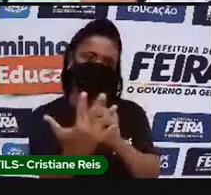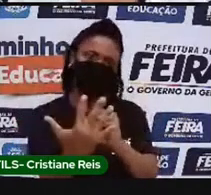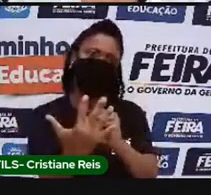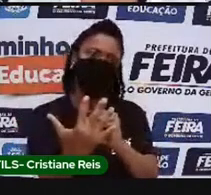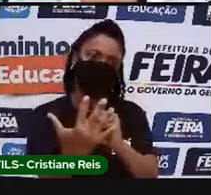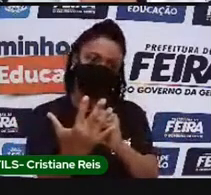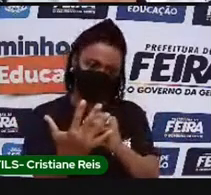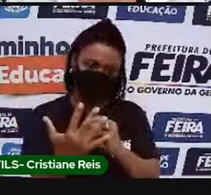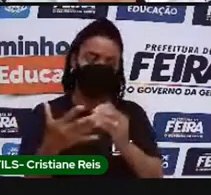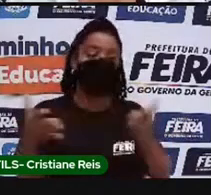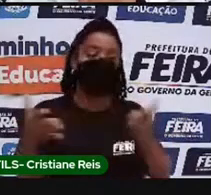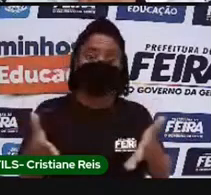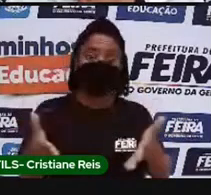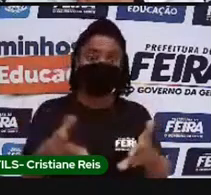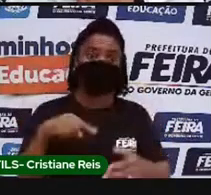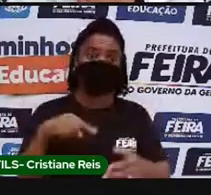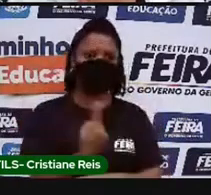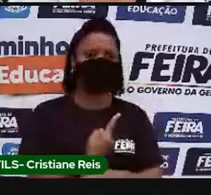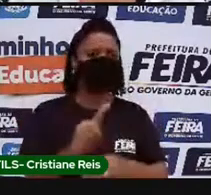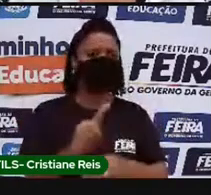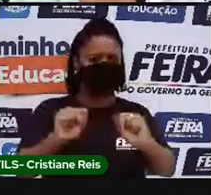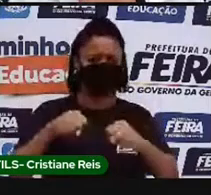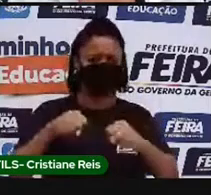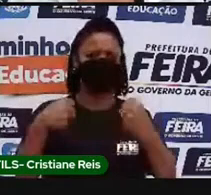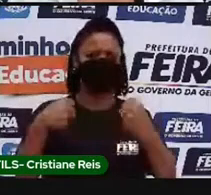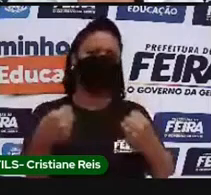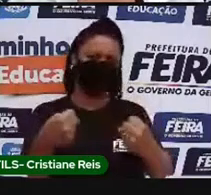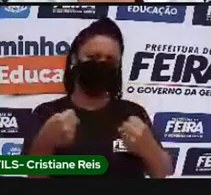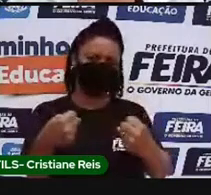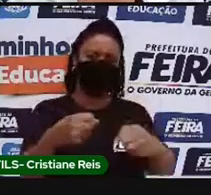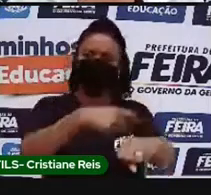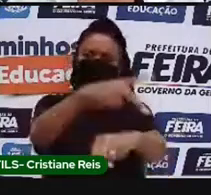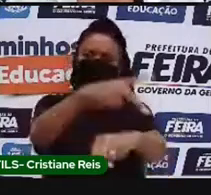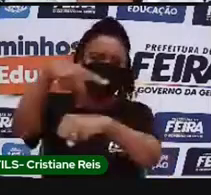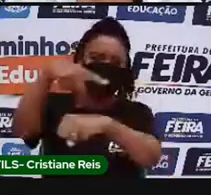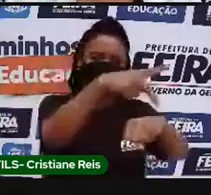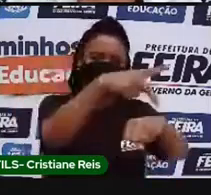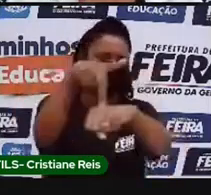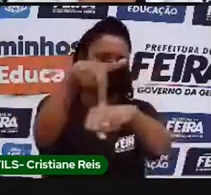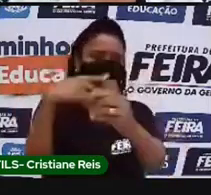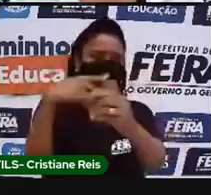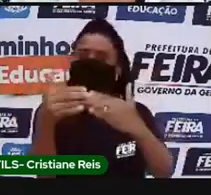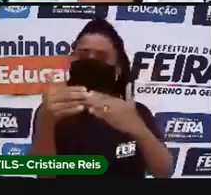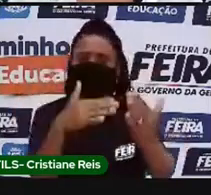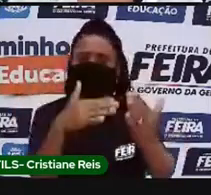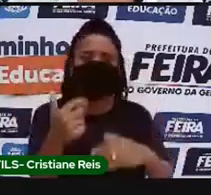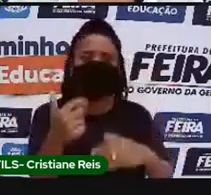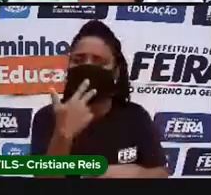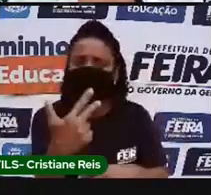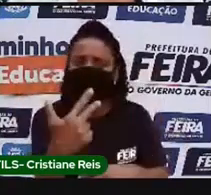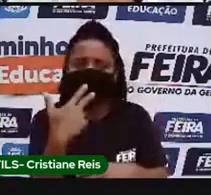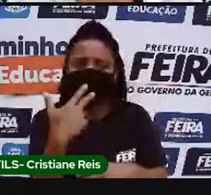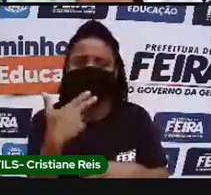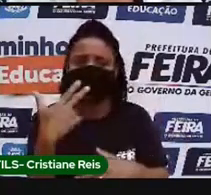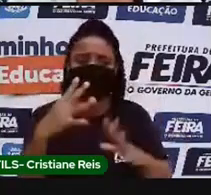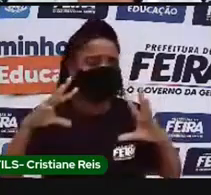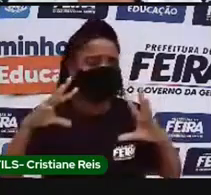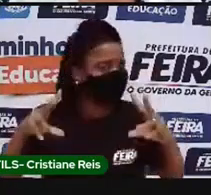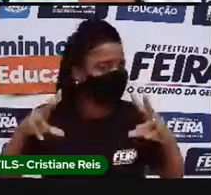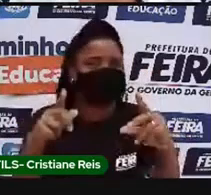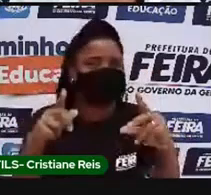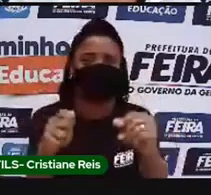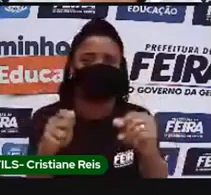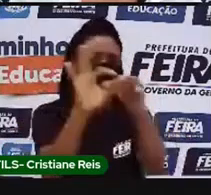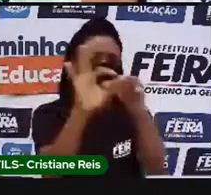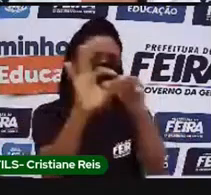ser a nossa atitude. Independente do país onde moramos, a língua que falamos, devemos